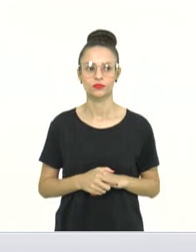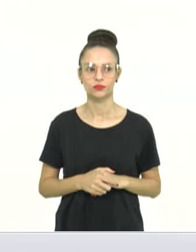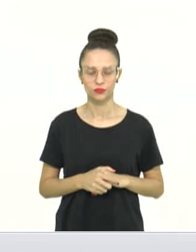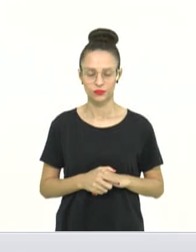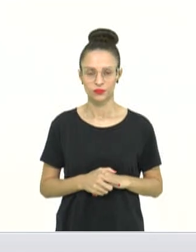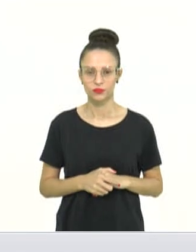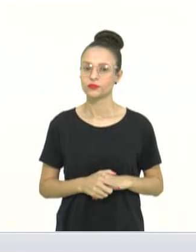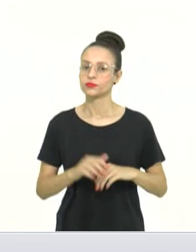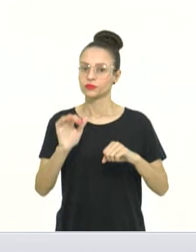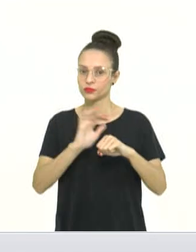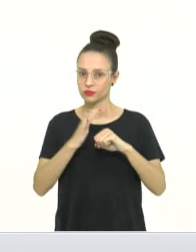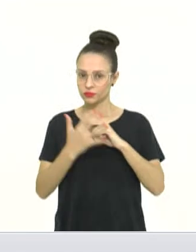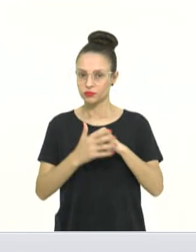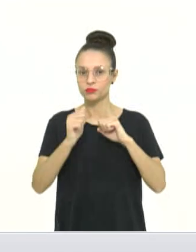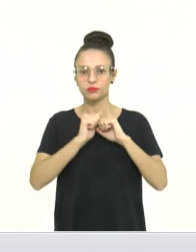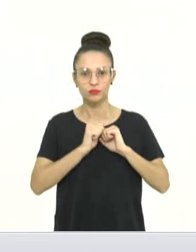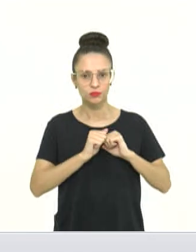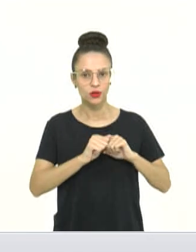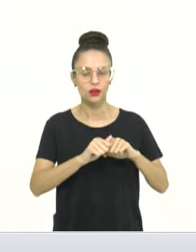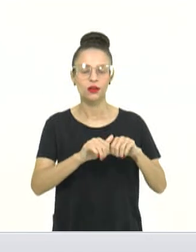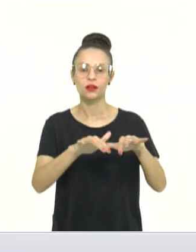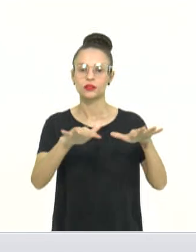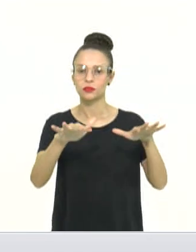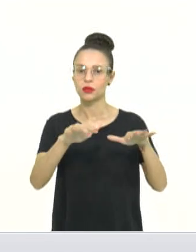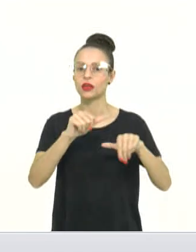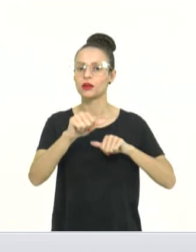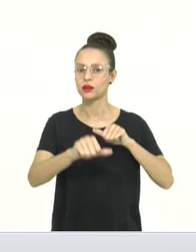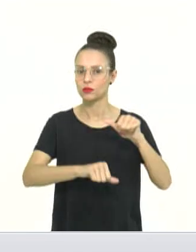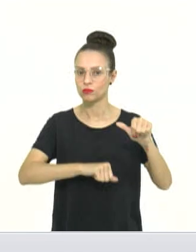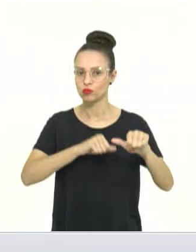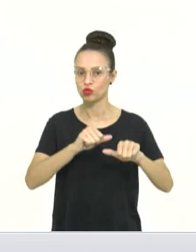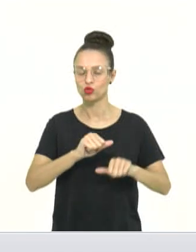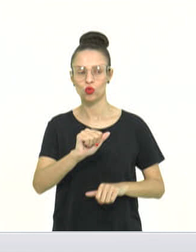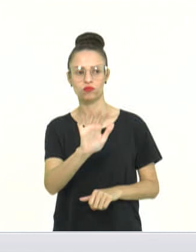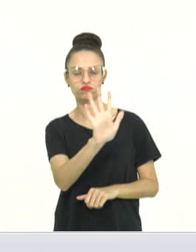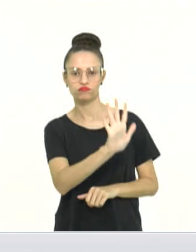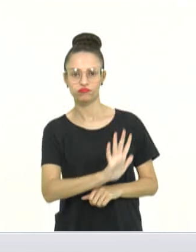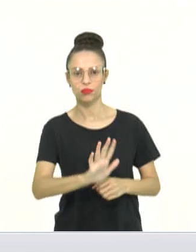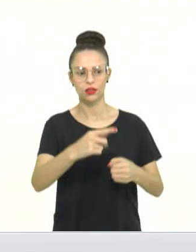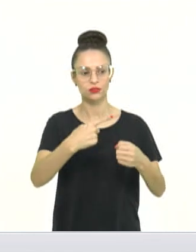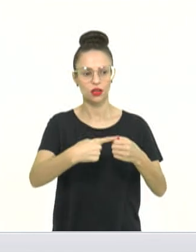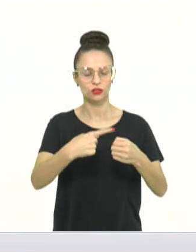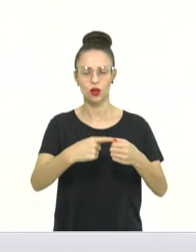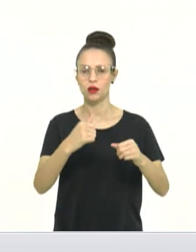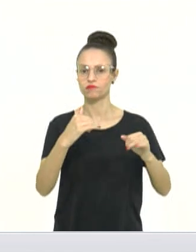lado a pandemia de coronavírus mudou a paisagem urbana das